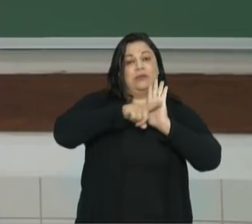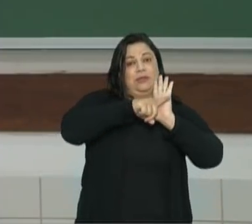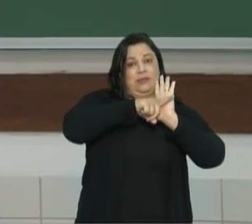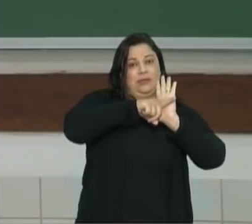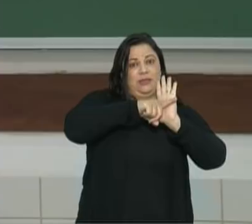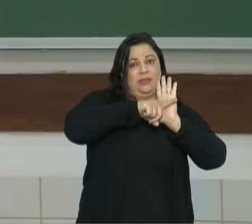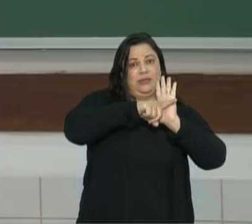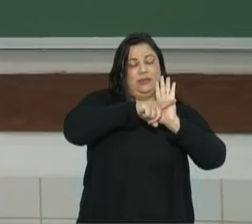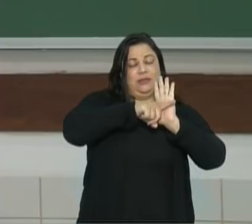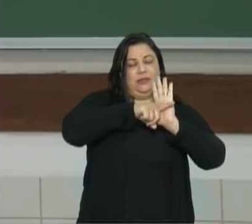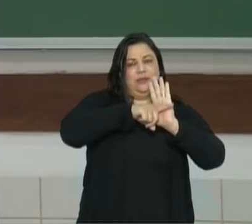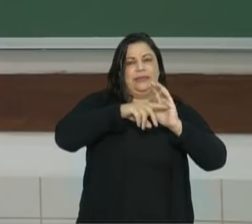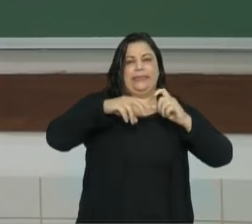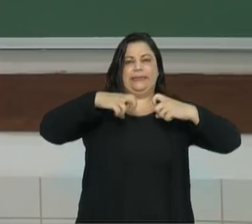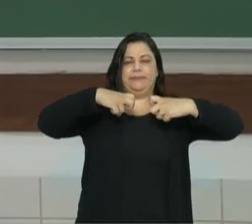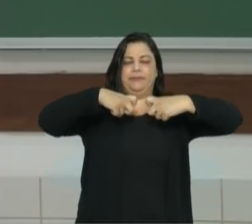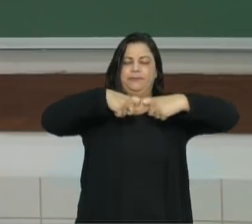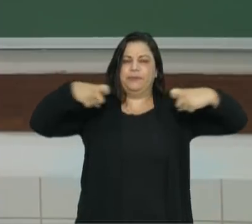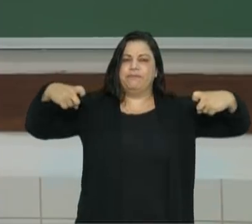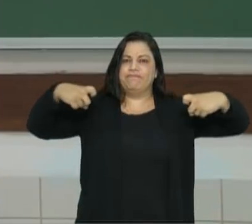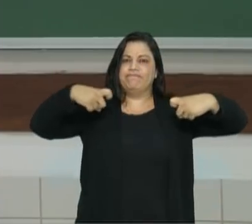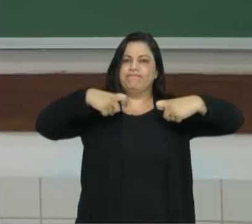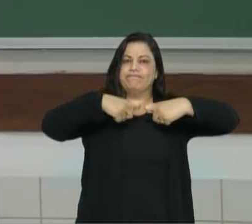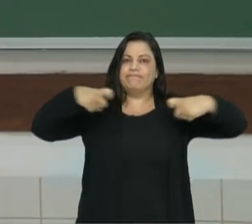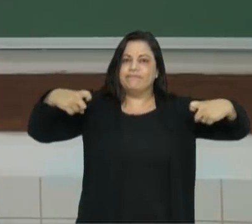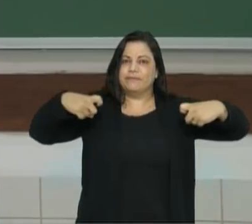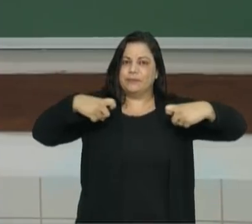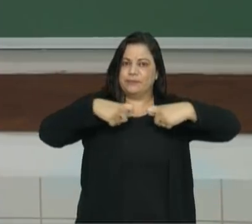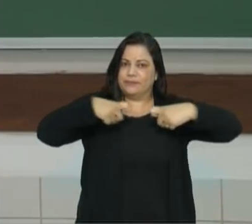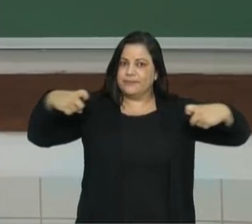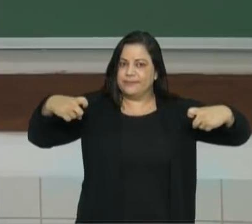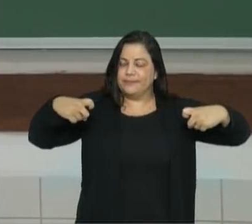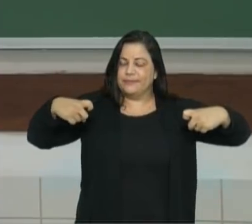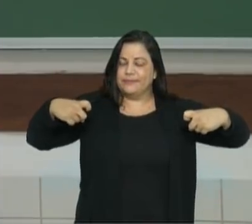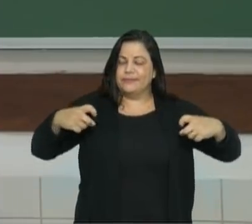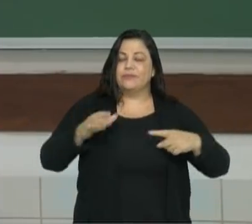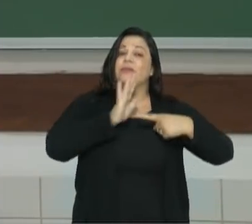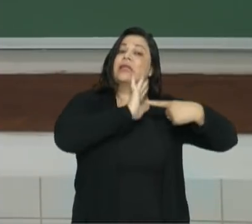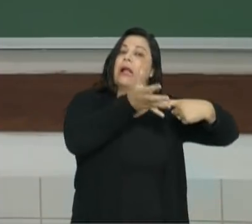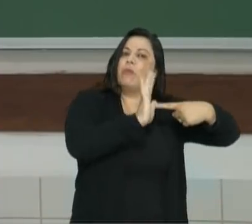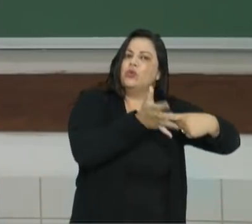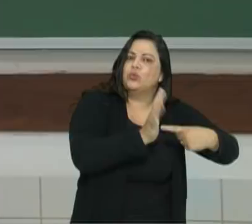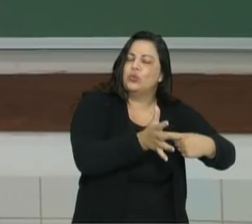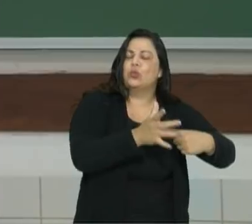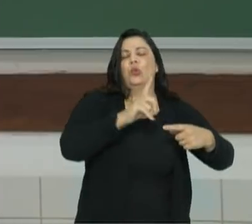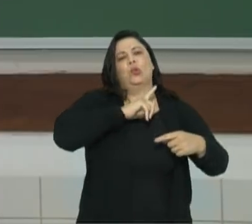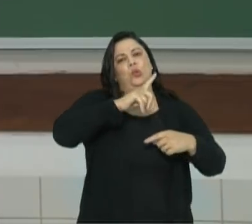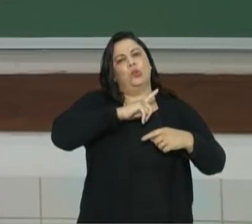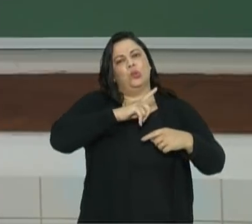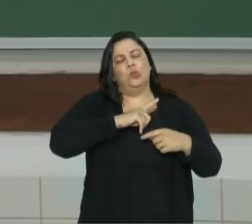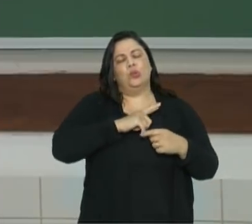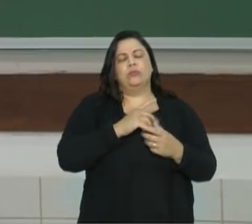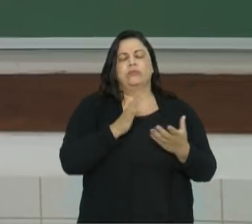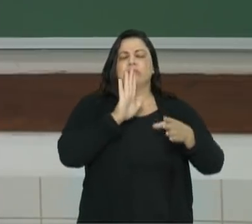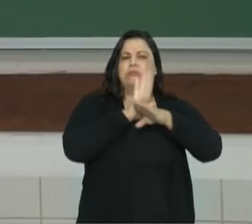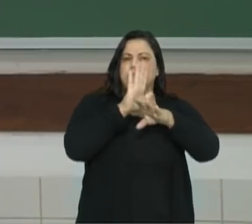como a força de atrito, por exemplo, certo? Então, uma força motor quando você tem uma força que está ajudando o movimento,